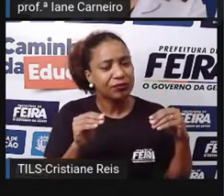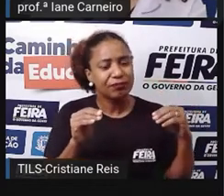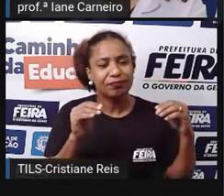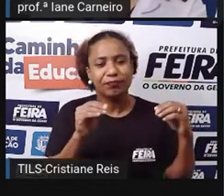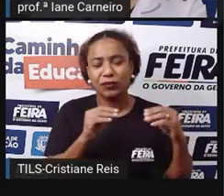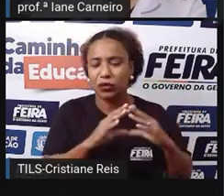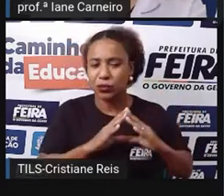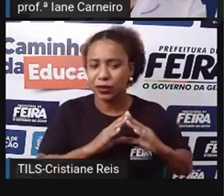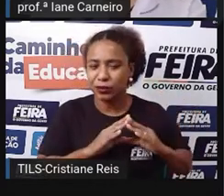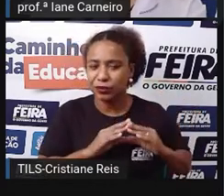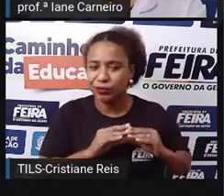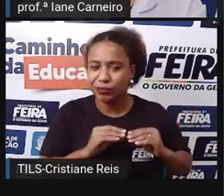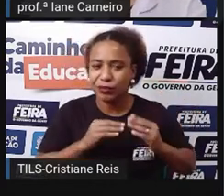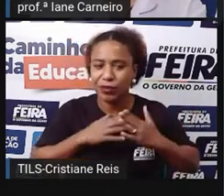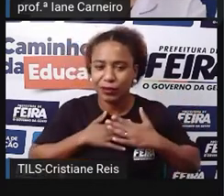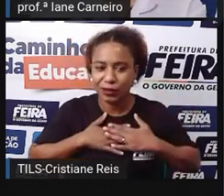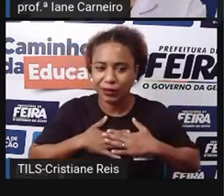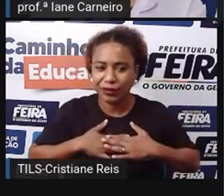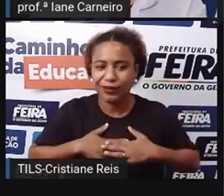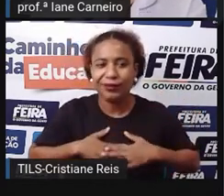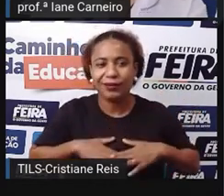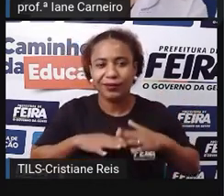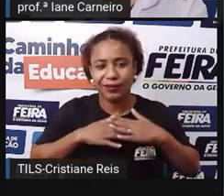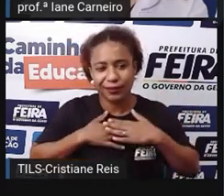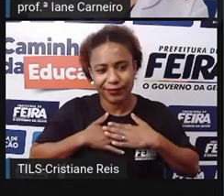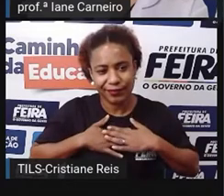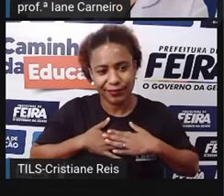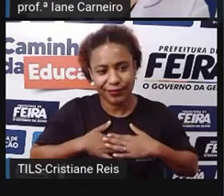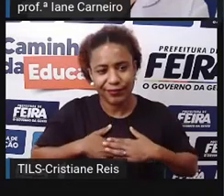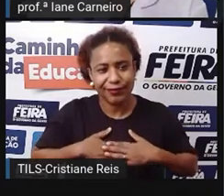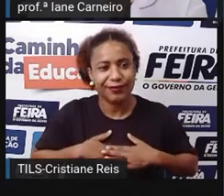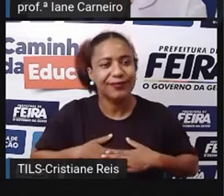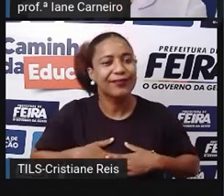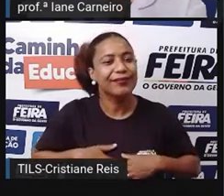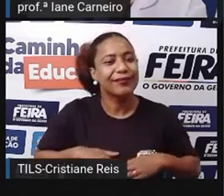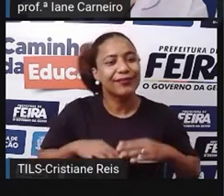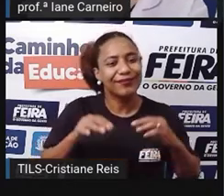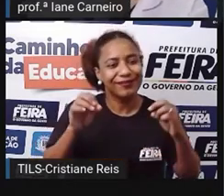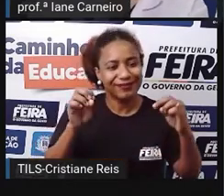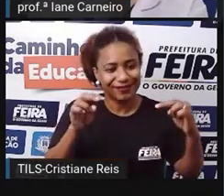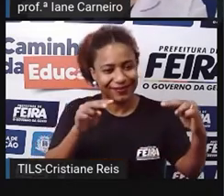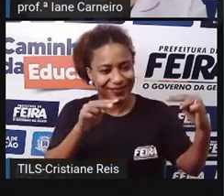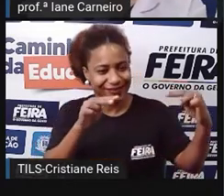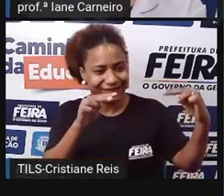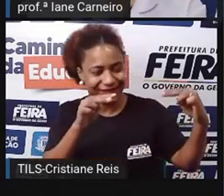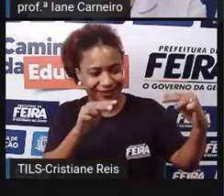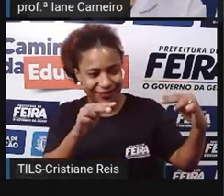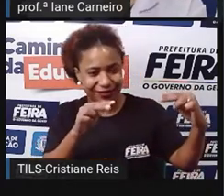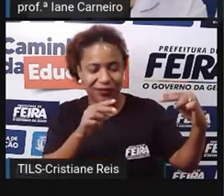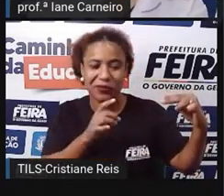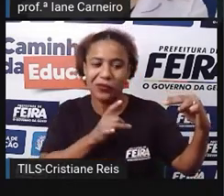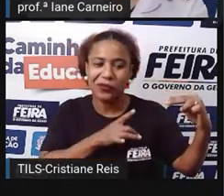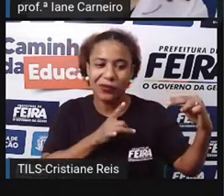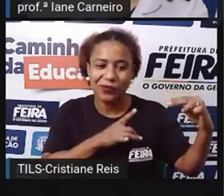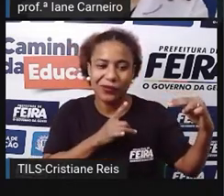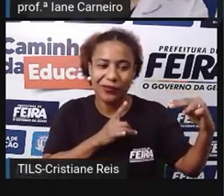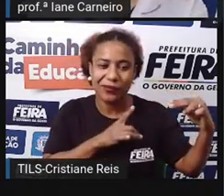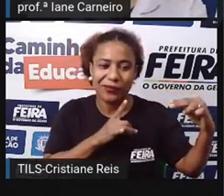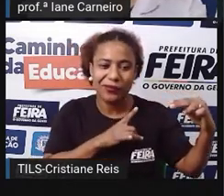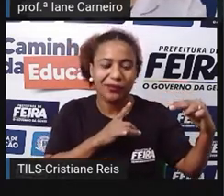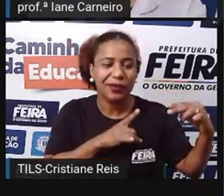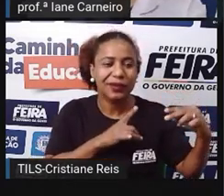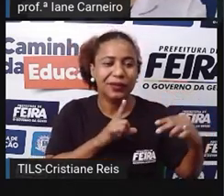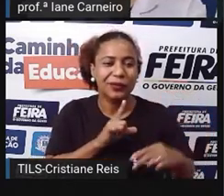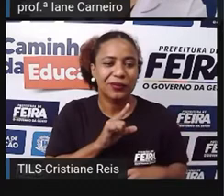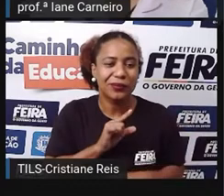aquele medo que tinha do lobo, foi ficando só com um pouco de medo daquele lobo. Depois